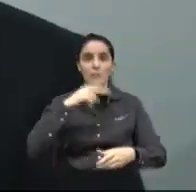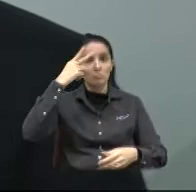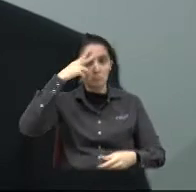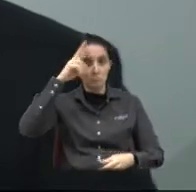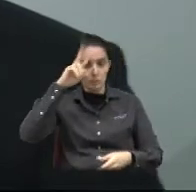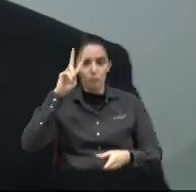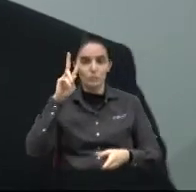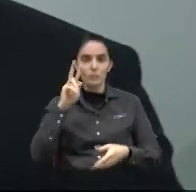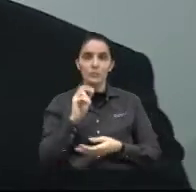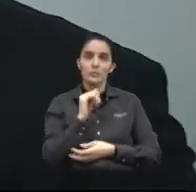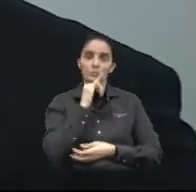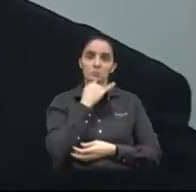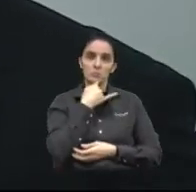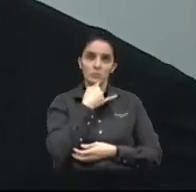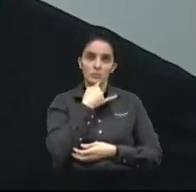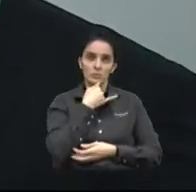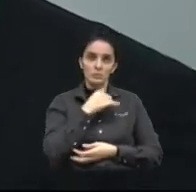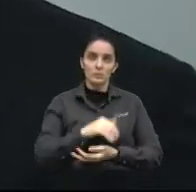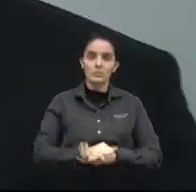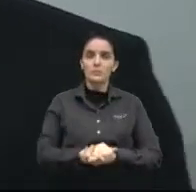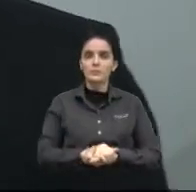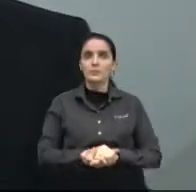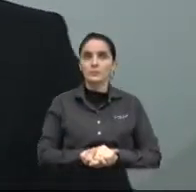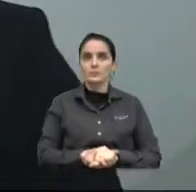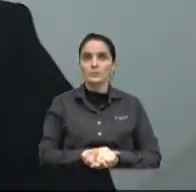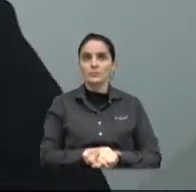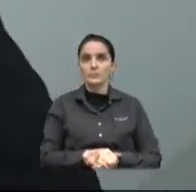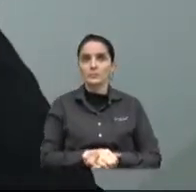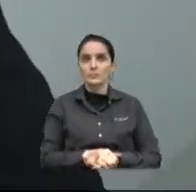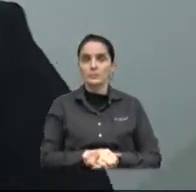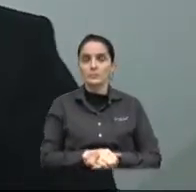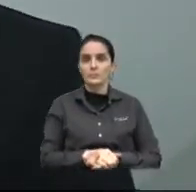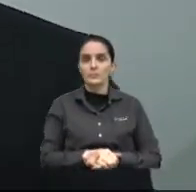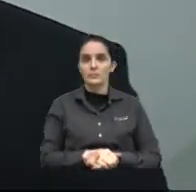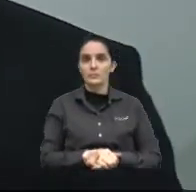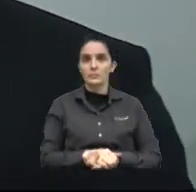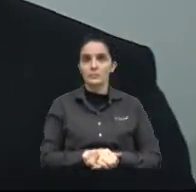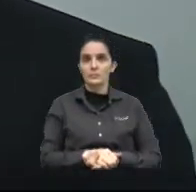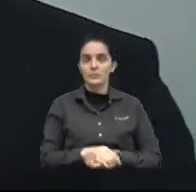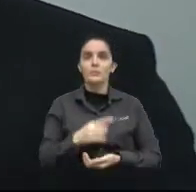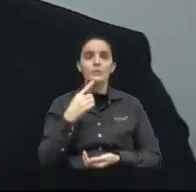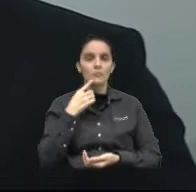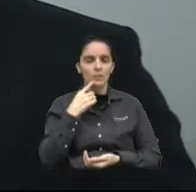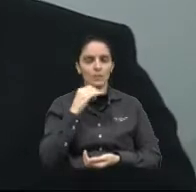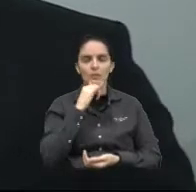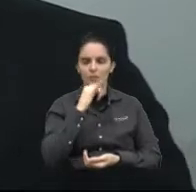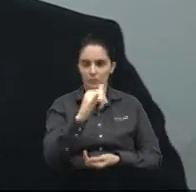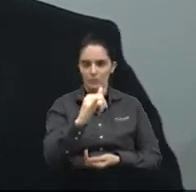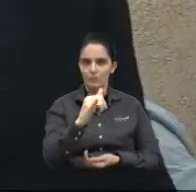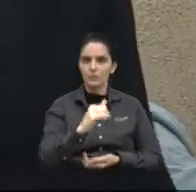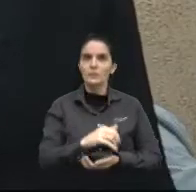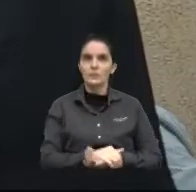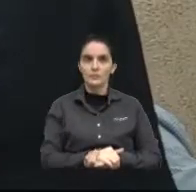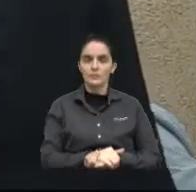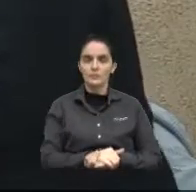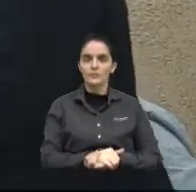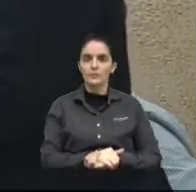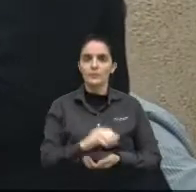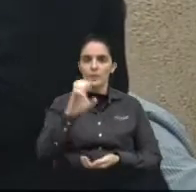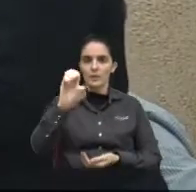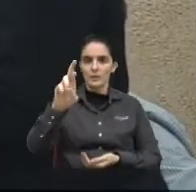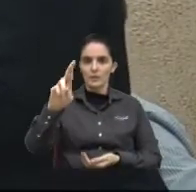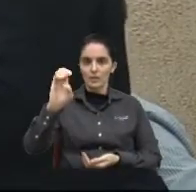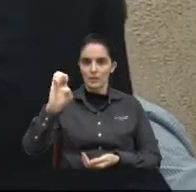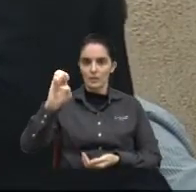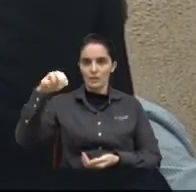triste história de é legal da aprendiz falou o alemão eu vou contar um pouco dessa história da e legal da eu já contei